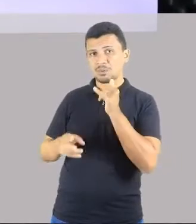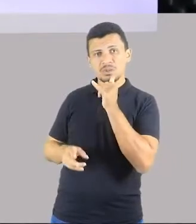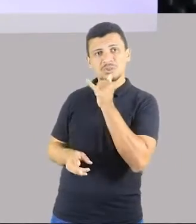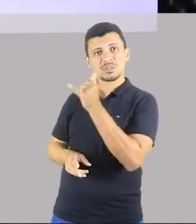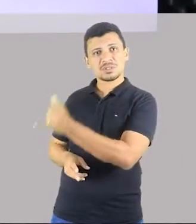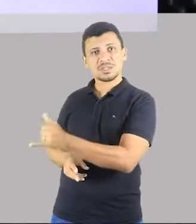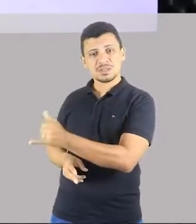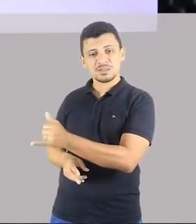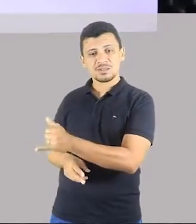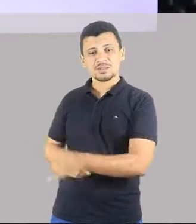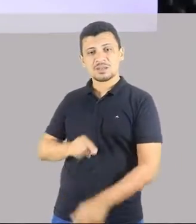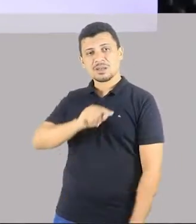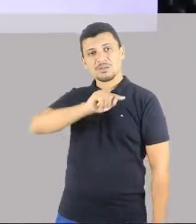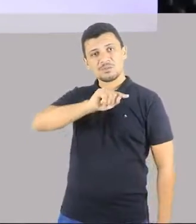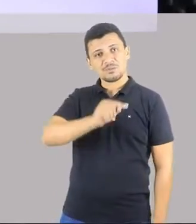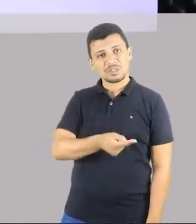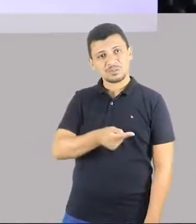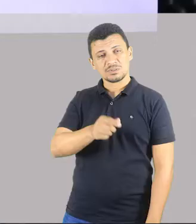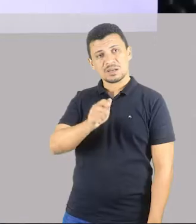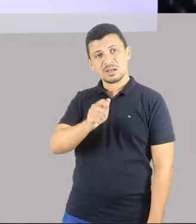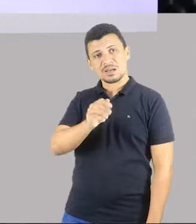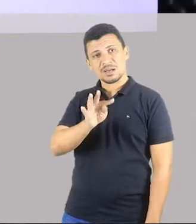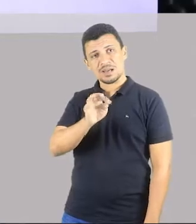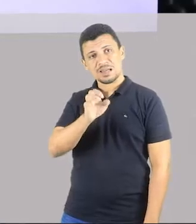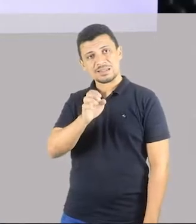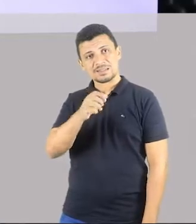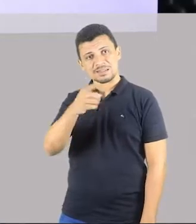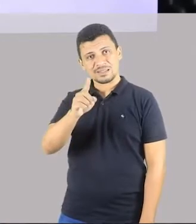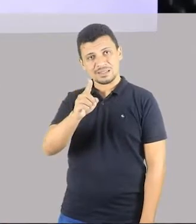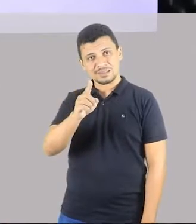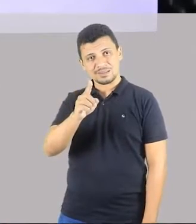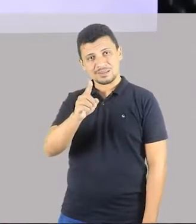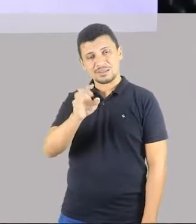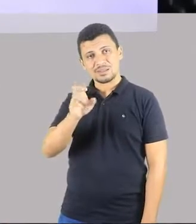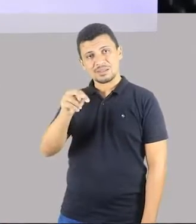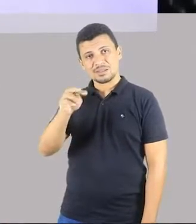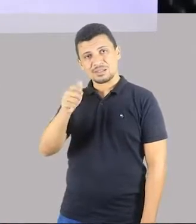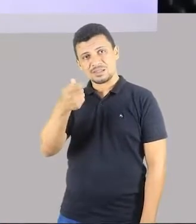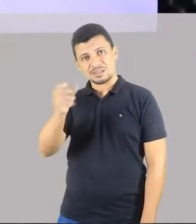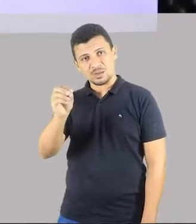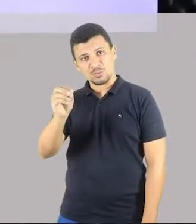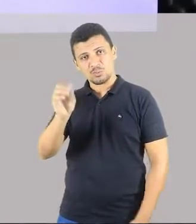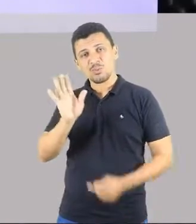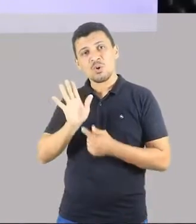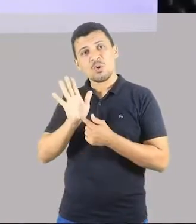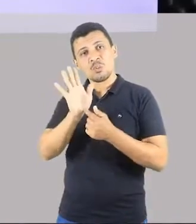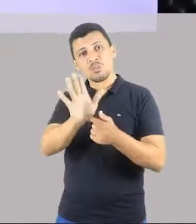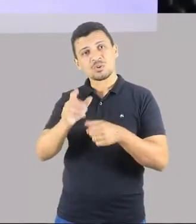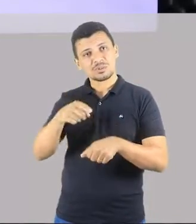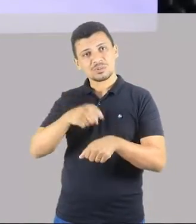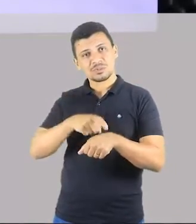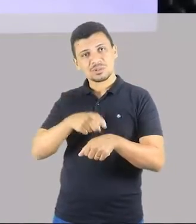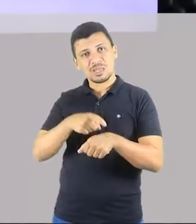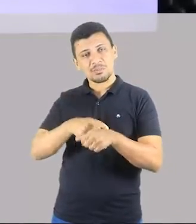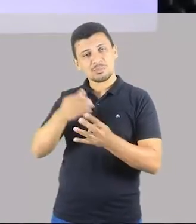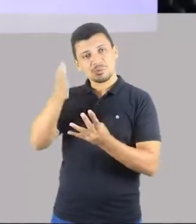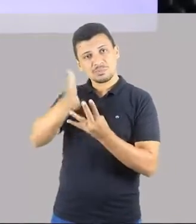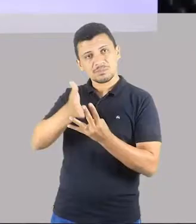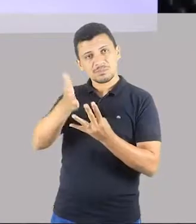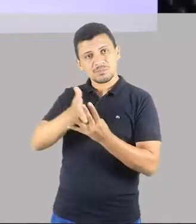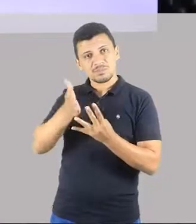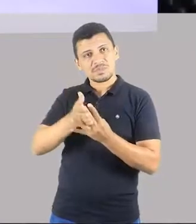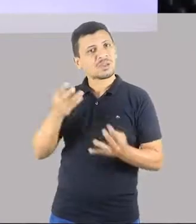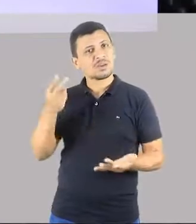expressão intercalada, até então. Esse até então, ele indica a ideia de tempo. Está no meio da estrutura. Então,